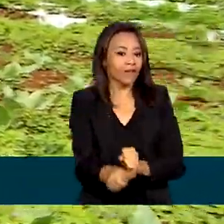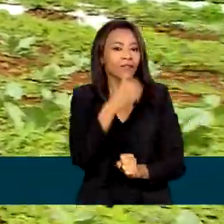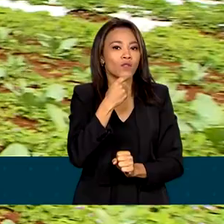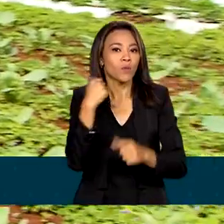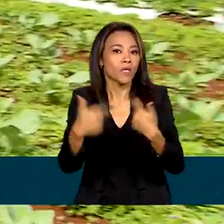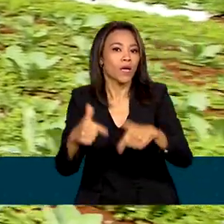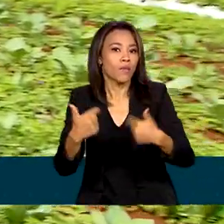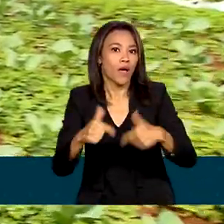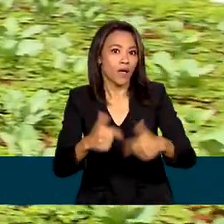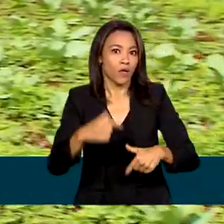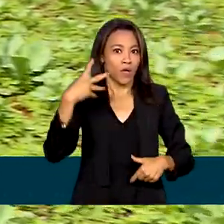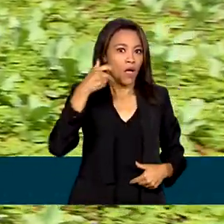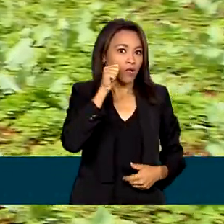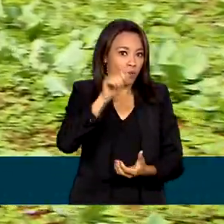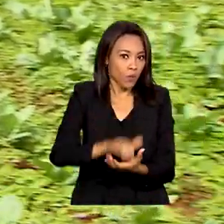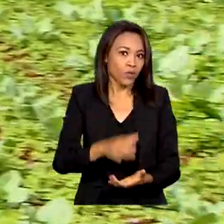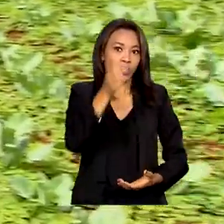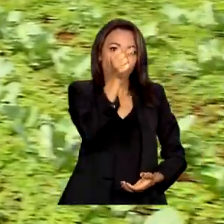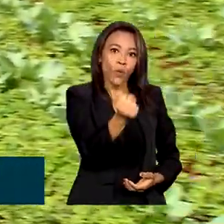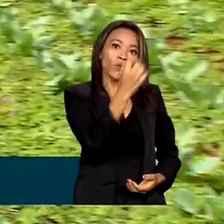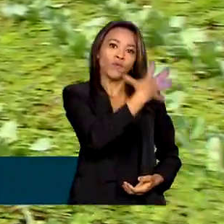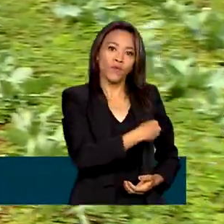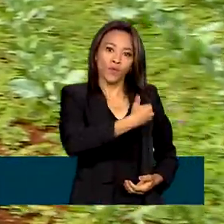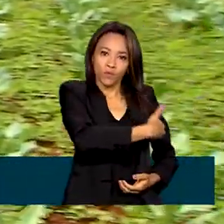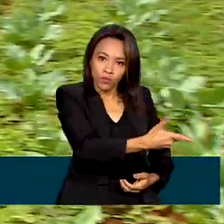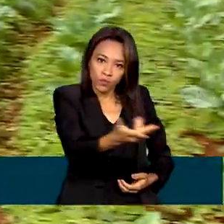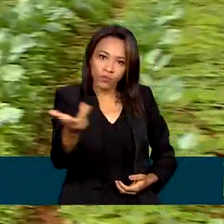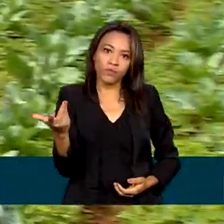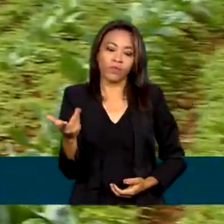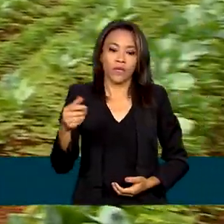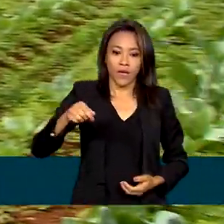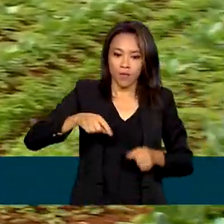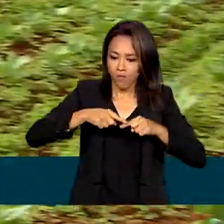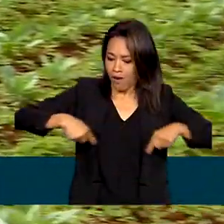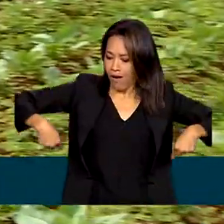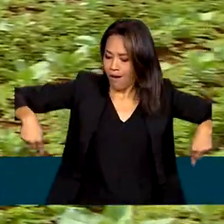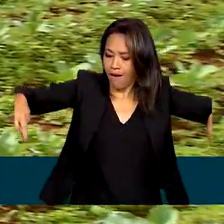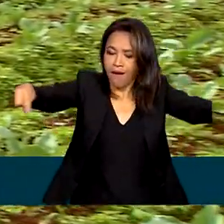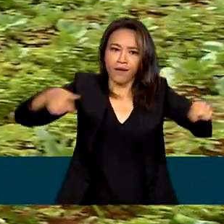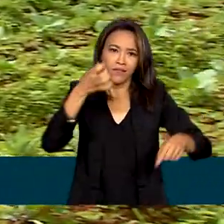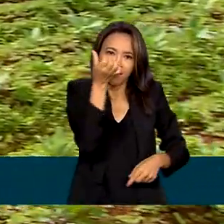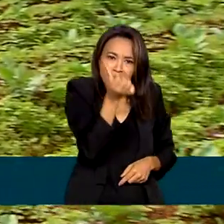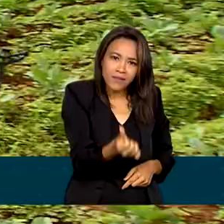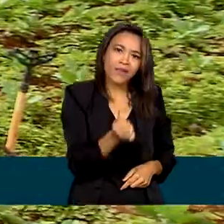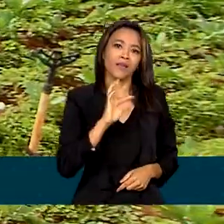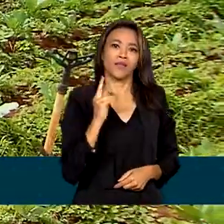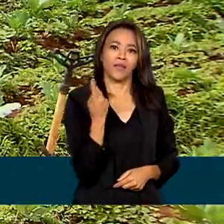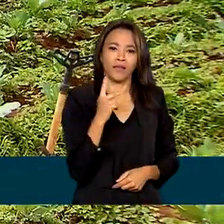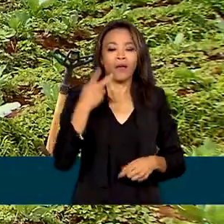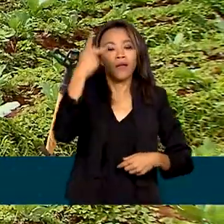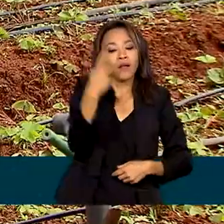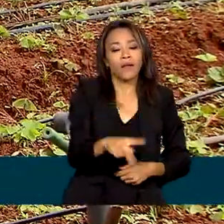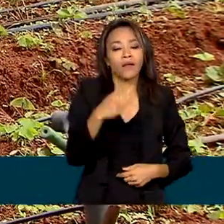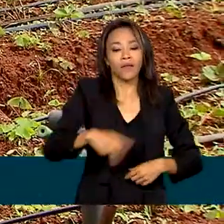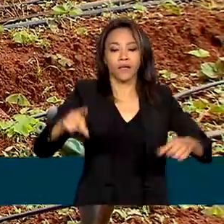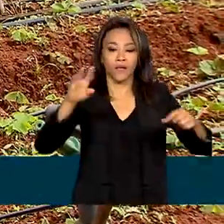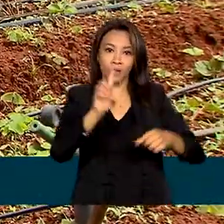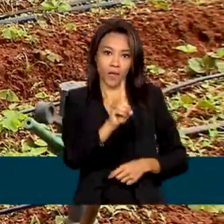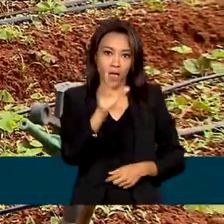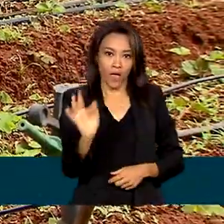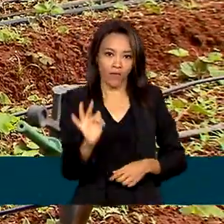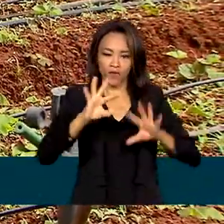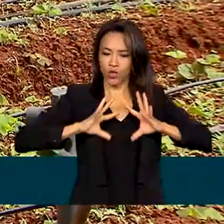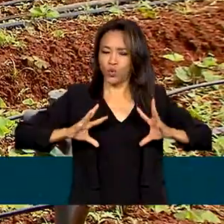e os oito filhos na propriedade rural da família, uma área de 6 hectares em Braslândia, no Distrito Federal. De tudo